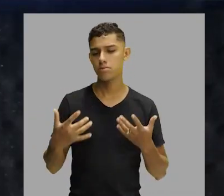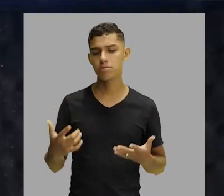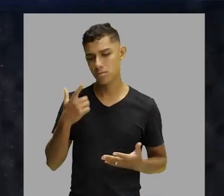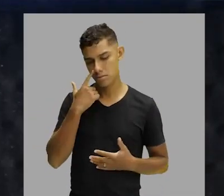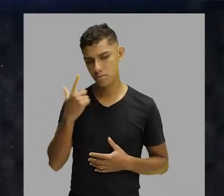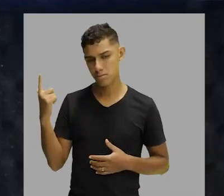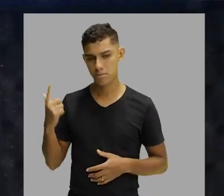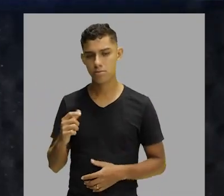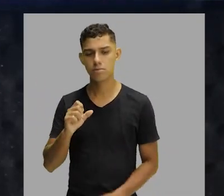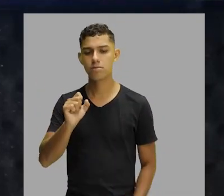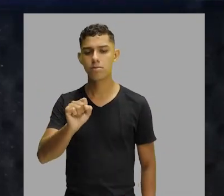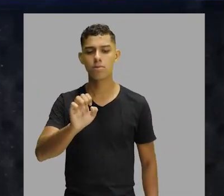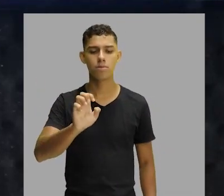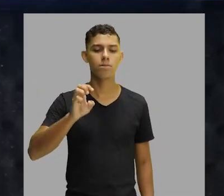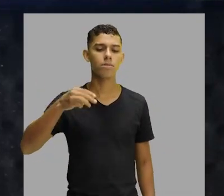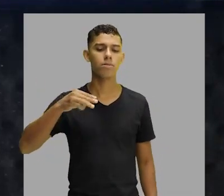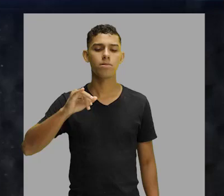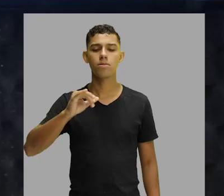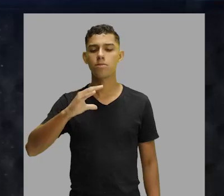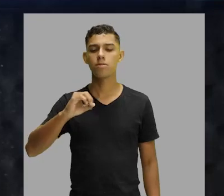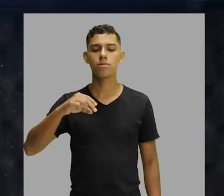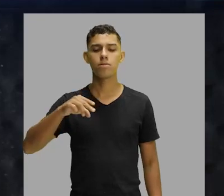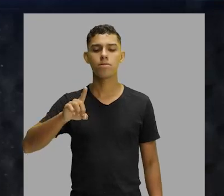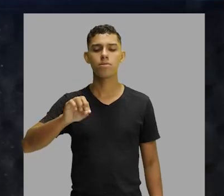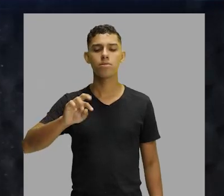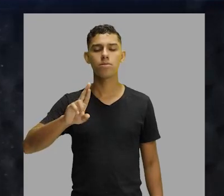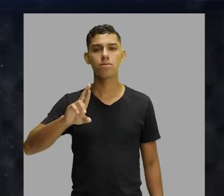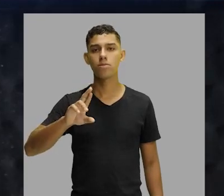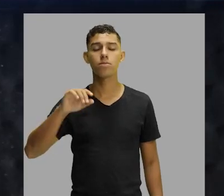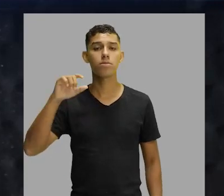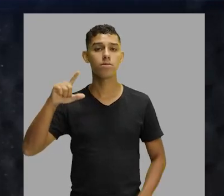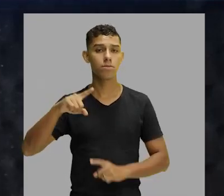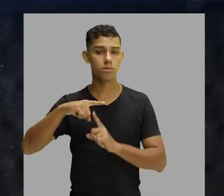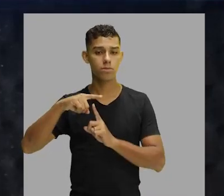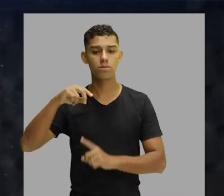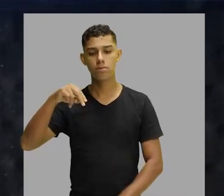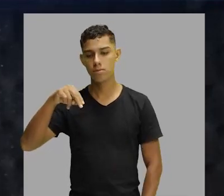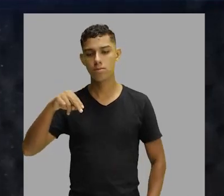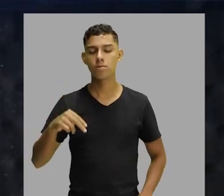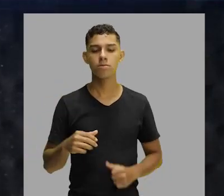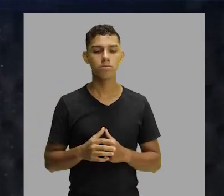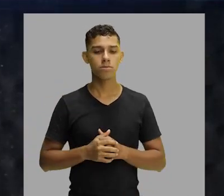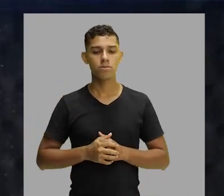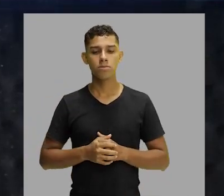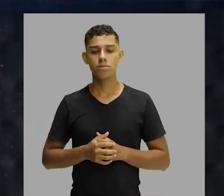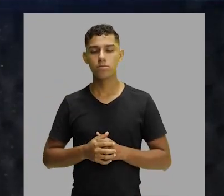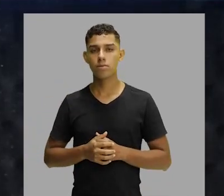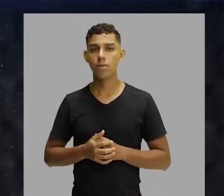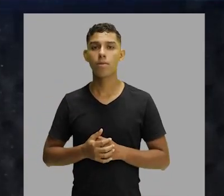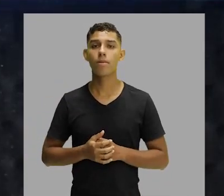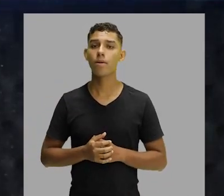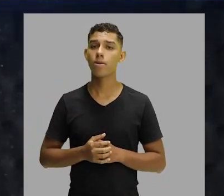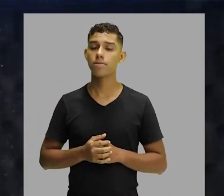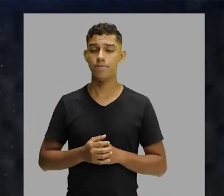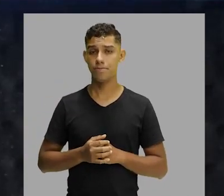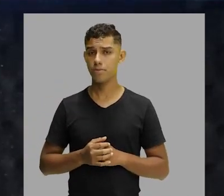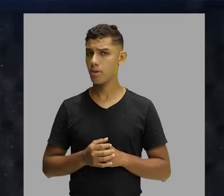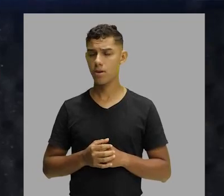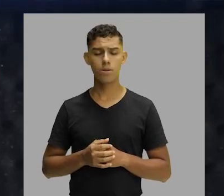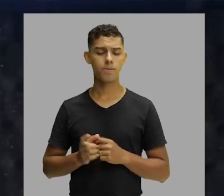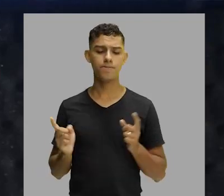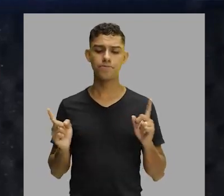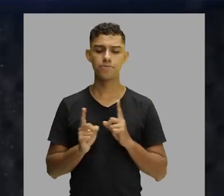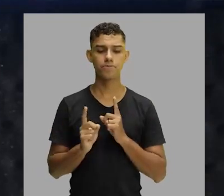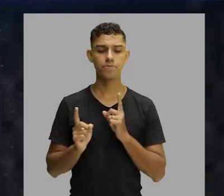descrição do semicondutor do tipo N, certo? Nem do tipo P. Então não vão ser as lacunas que vão descrever